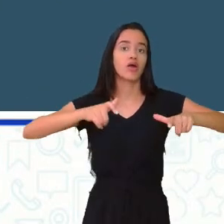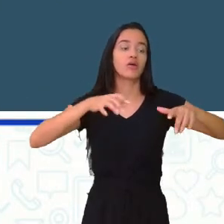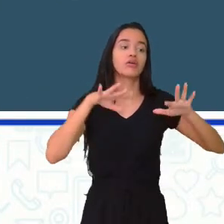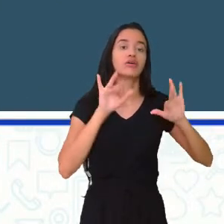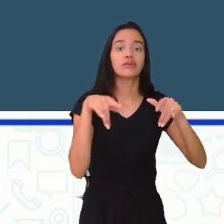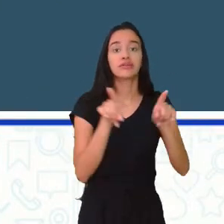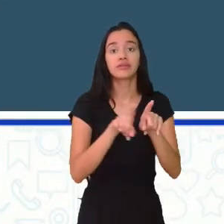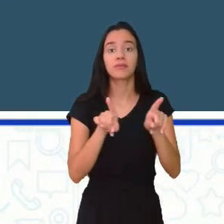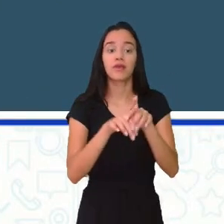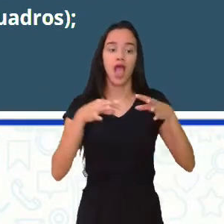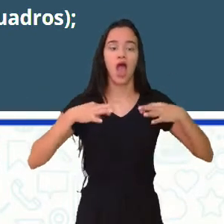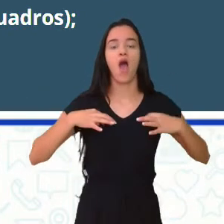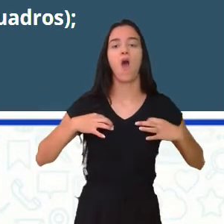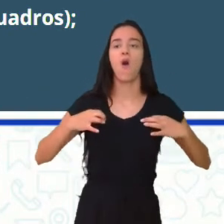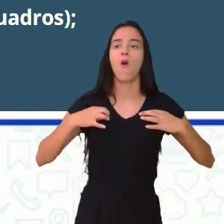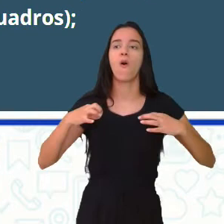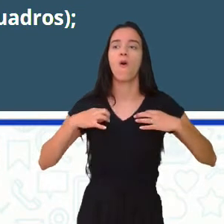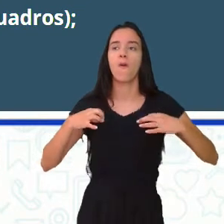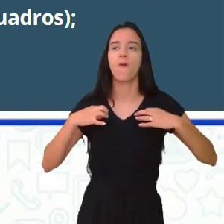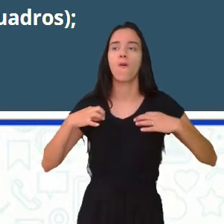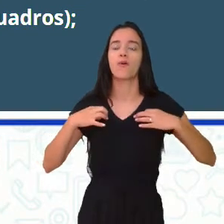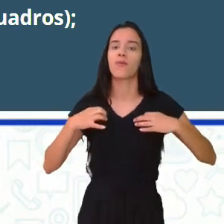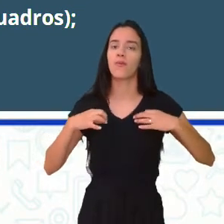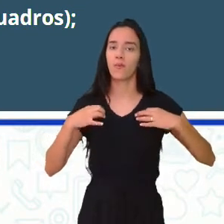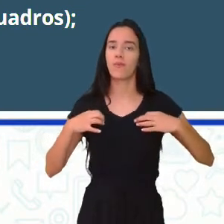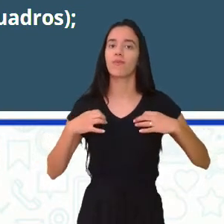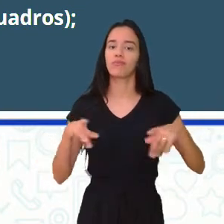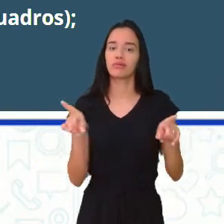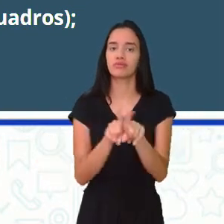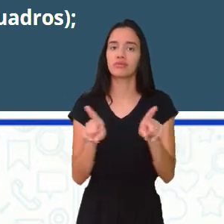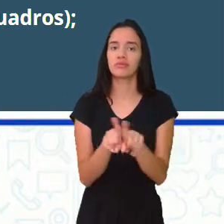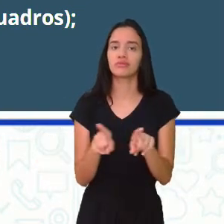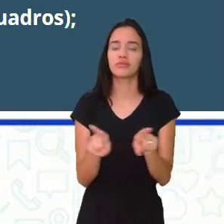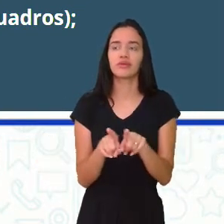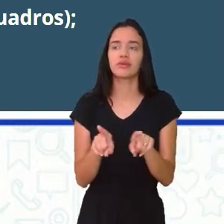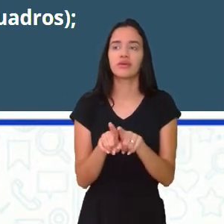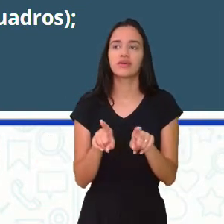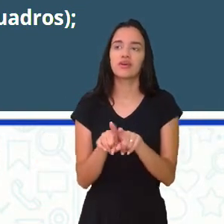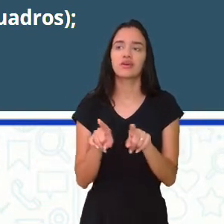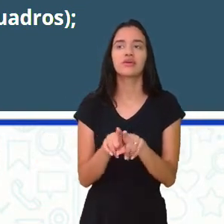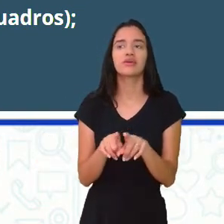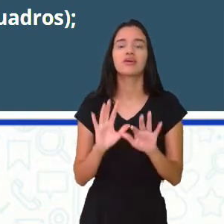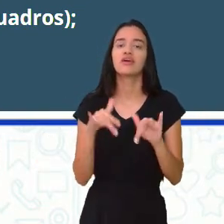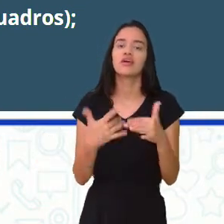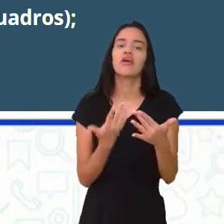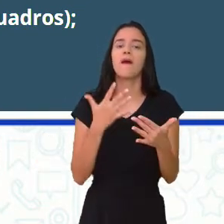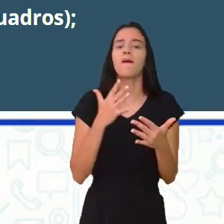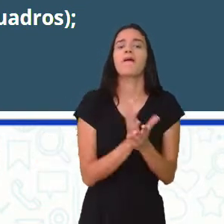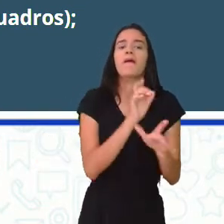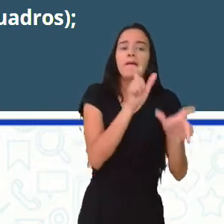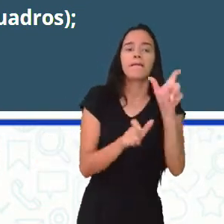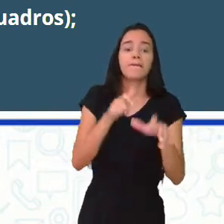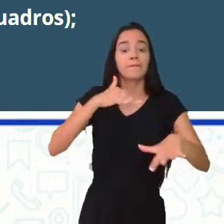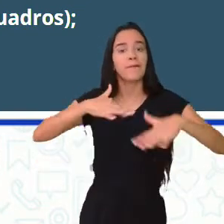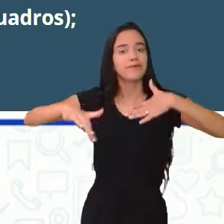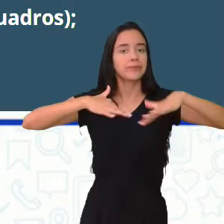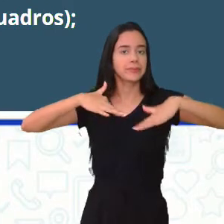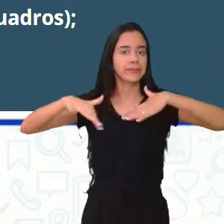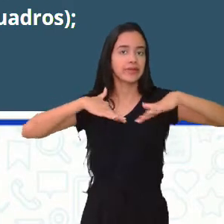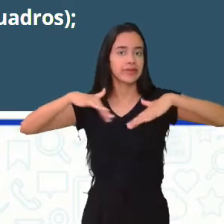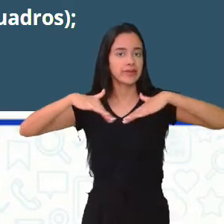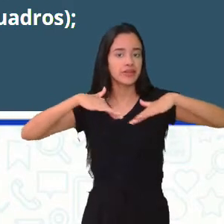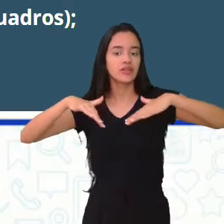Das personagens e personagens, indicações sobre movimentação das personagens